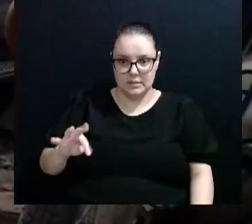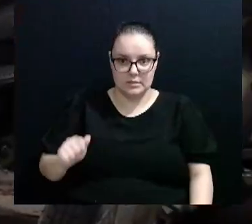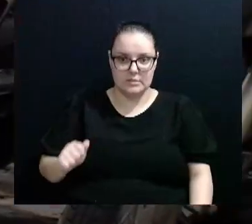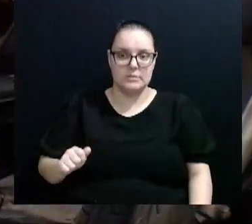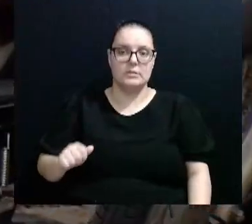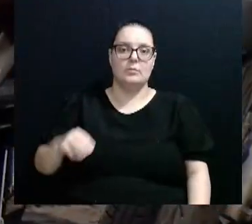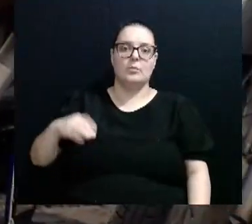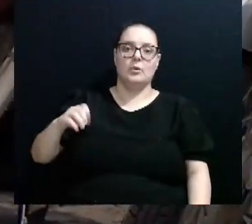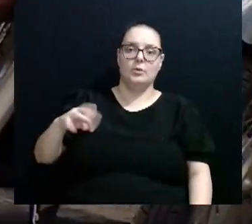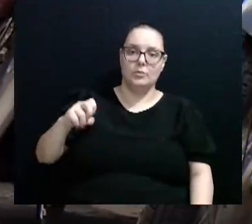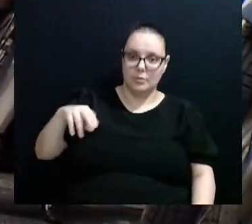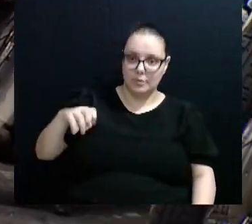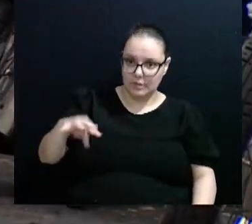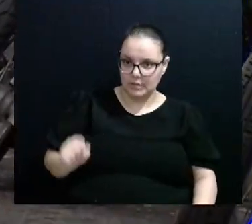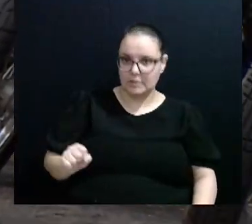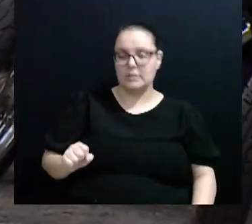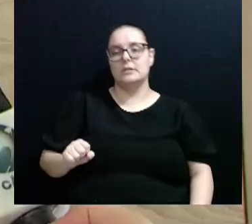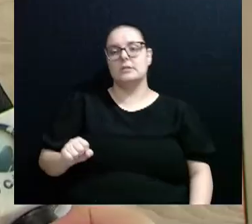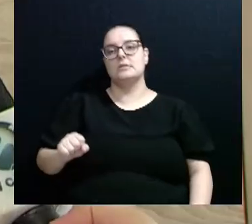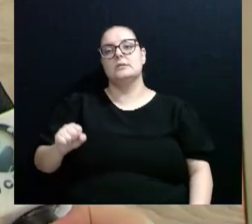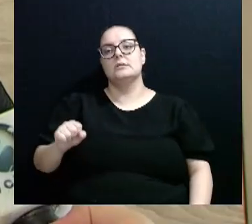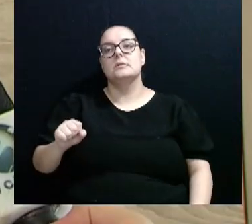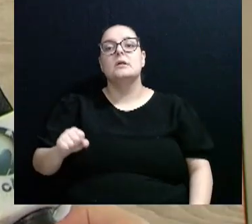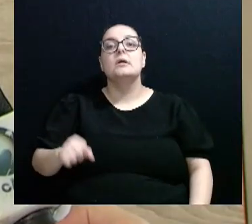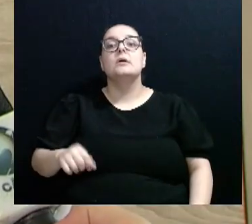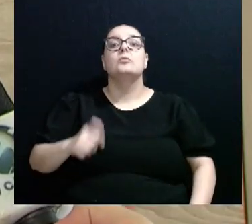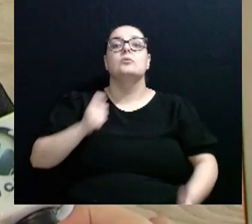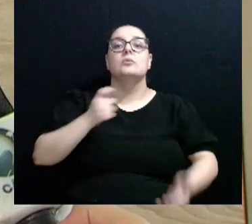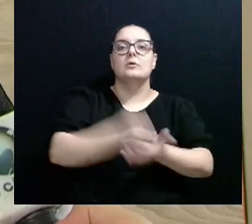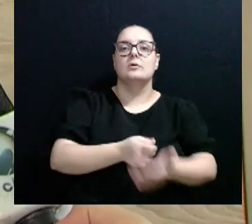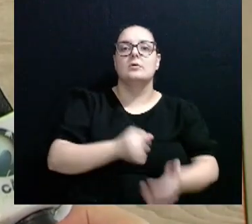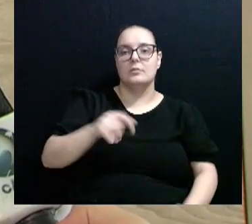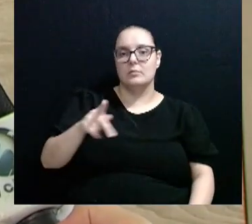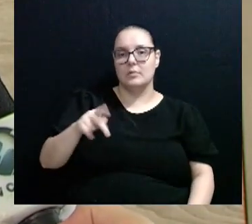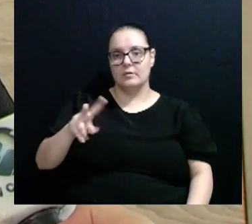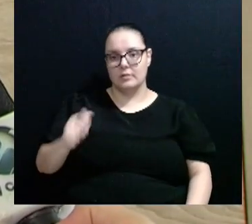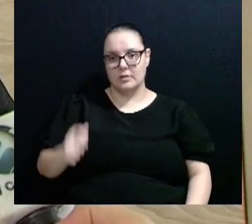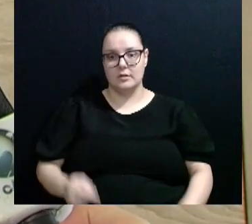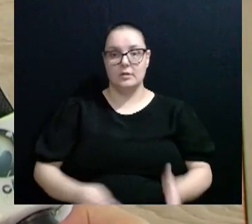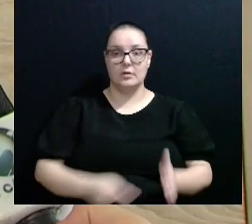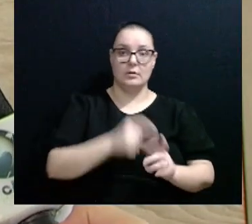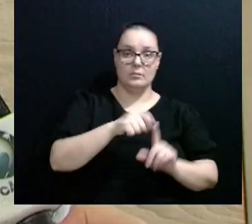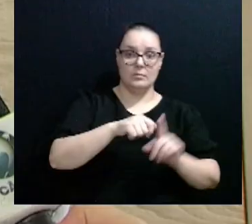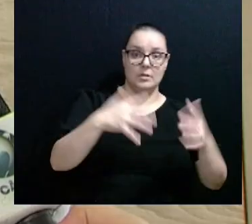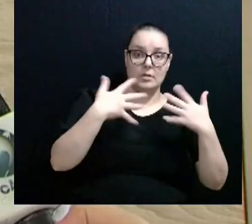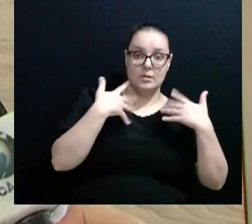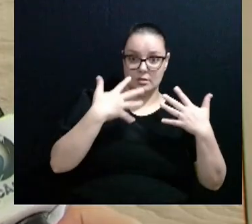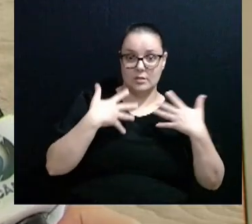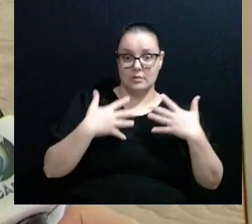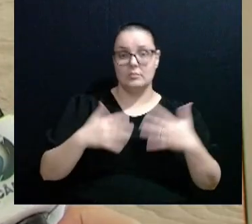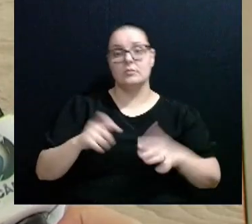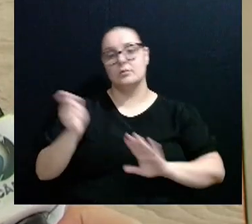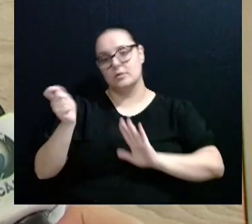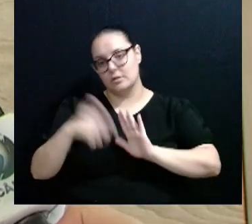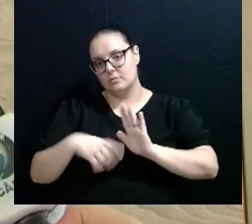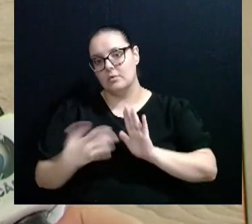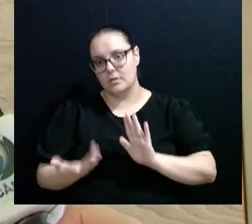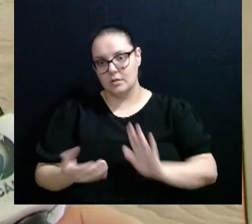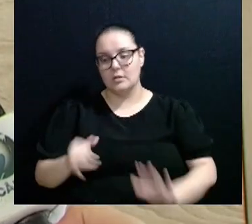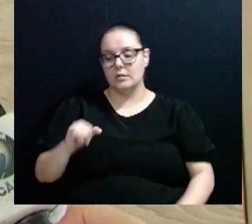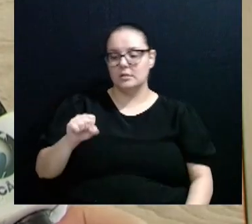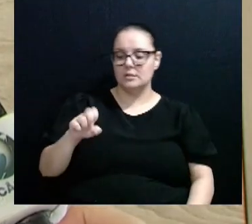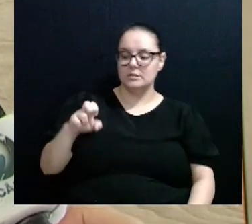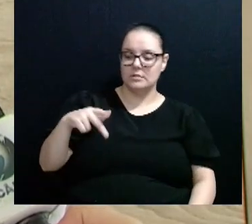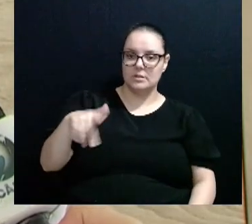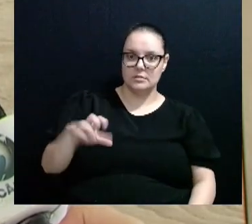do pagamento do IPVA de 2026. Desde 1º de janeiro está valendo a isenção para motocicletas de